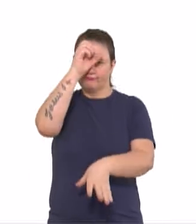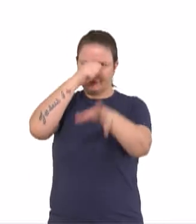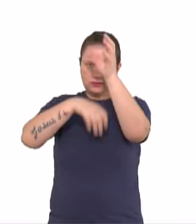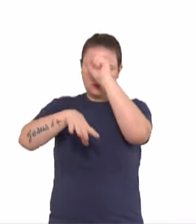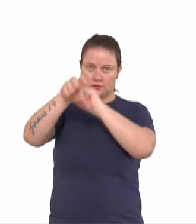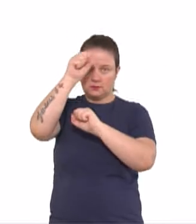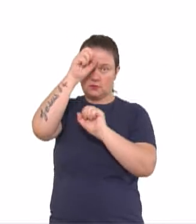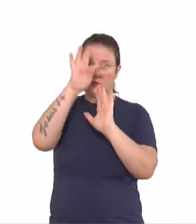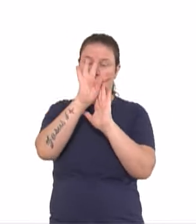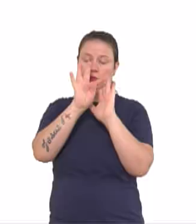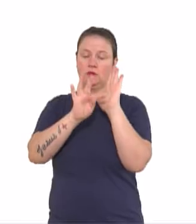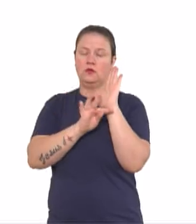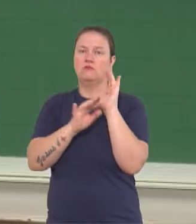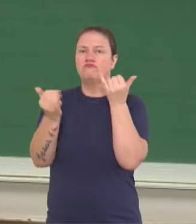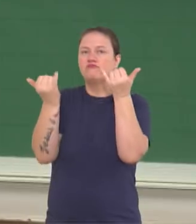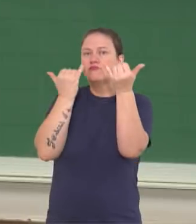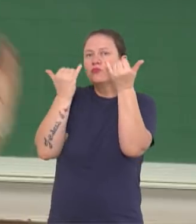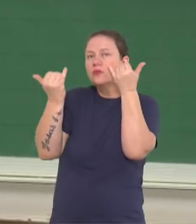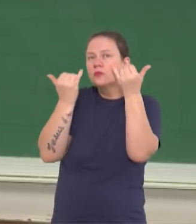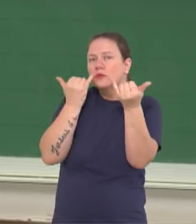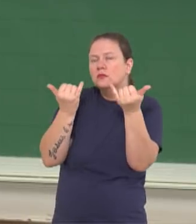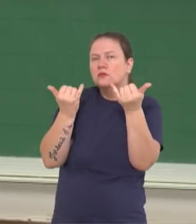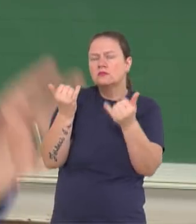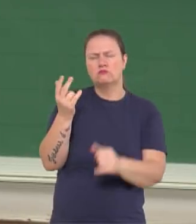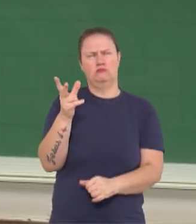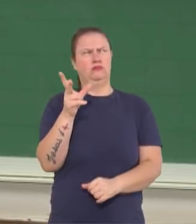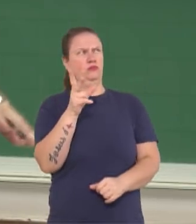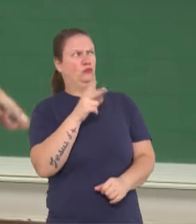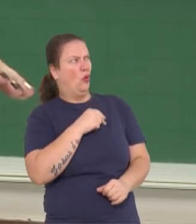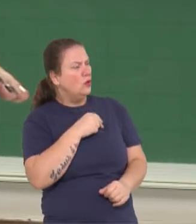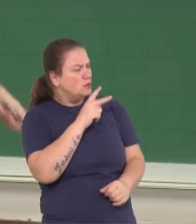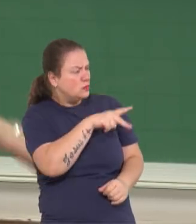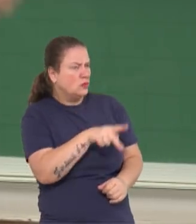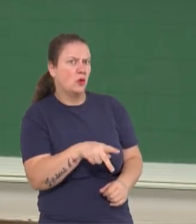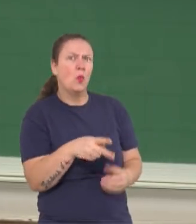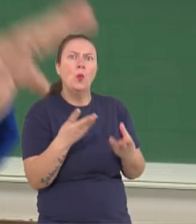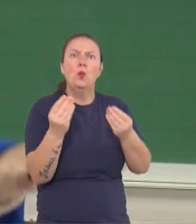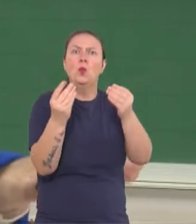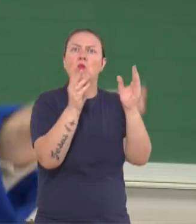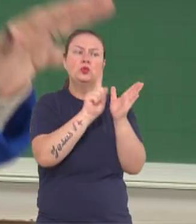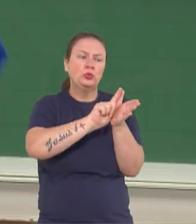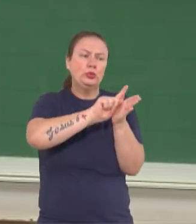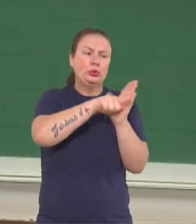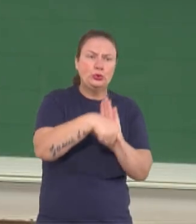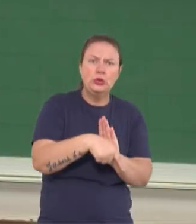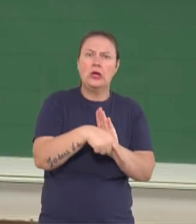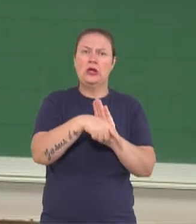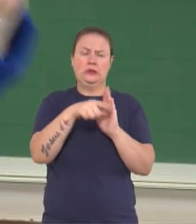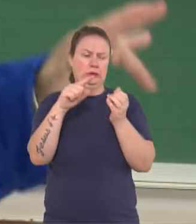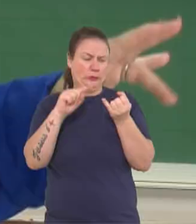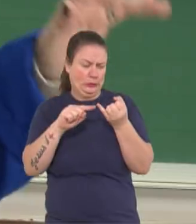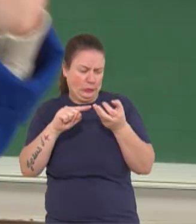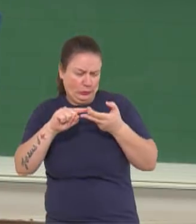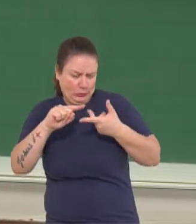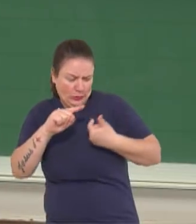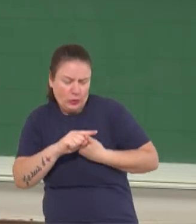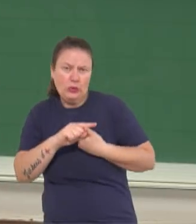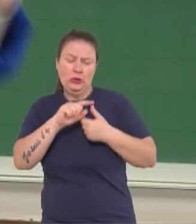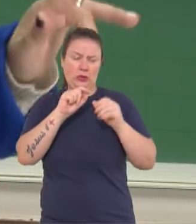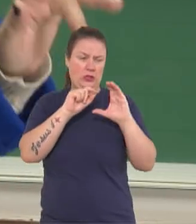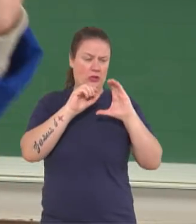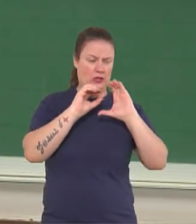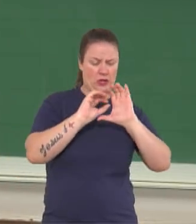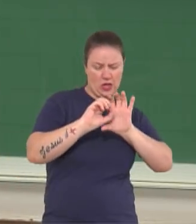do texto informativo. Nossa, professora, mas é tanto gênero textual? Poxa, tem transcrição radiofônica, tem conto,